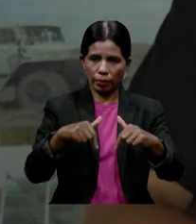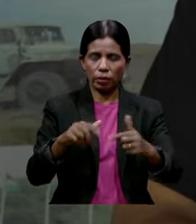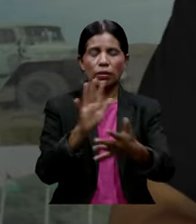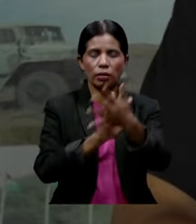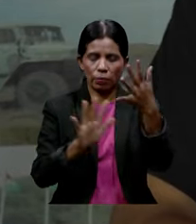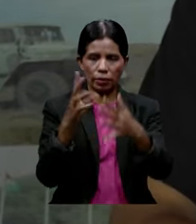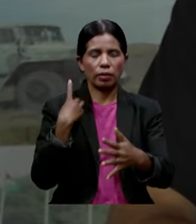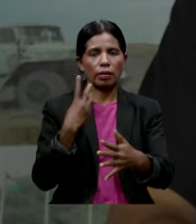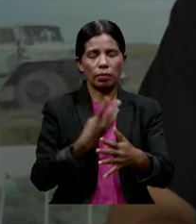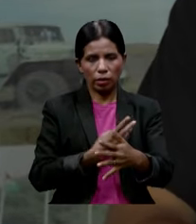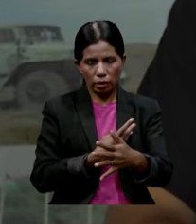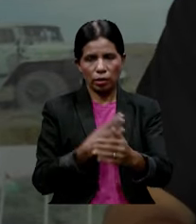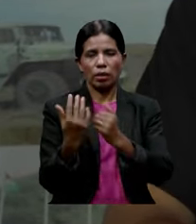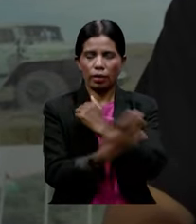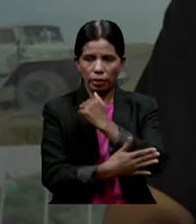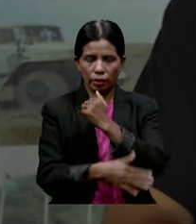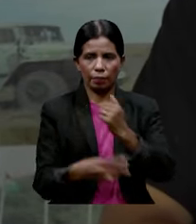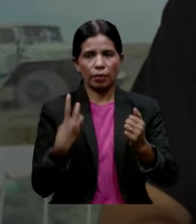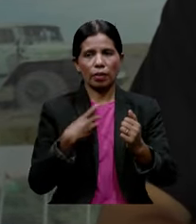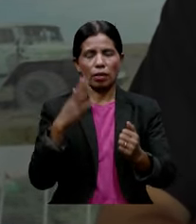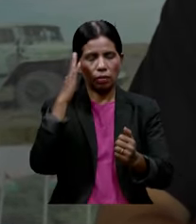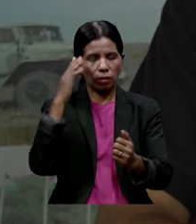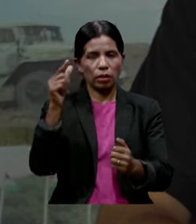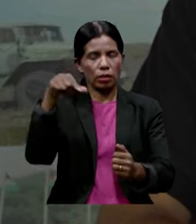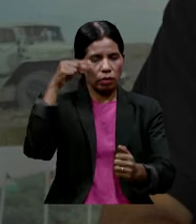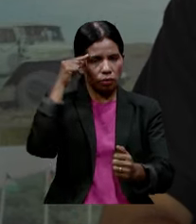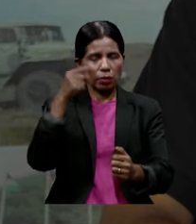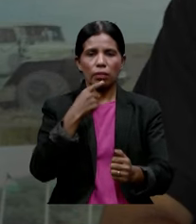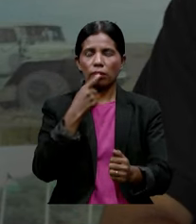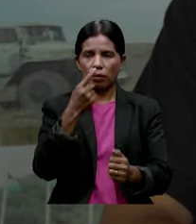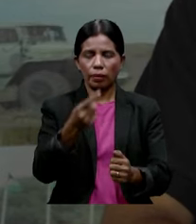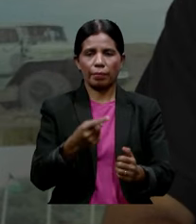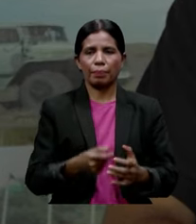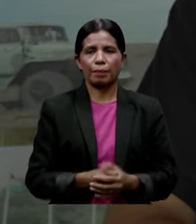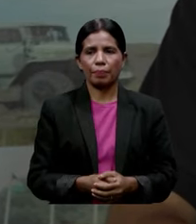celebration. My message to the government, as you said,